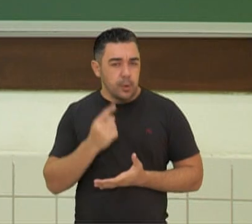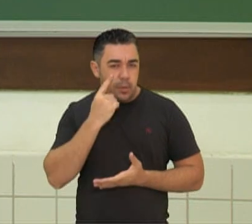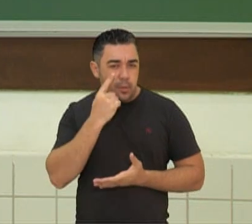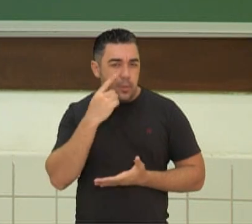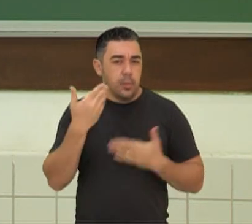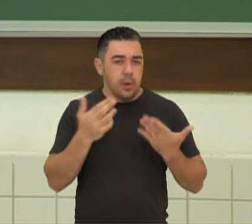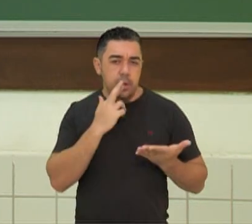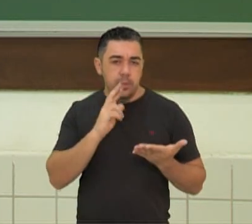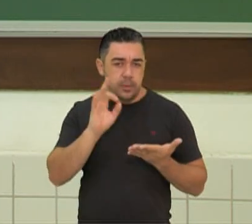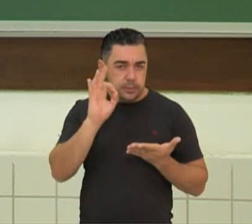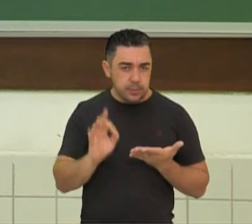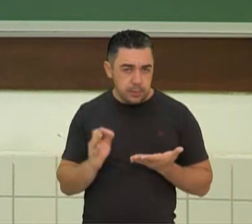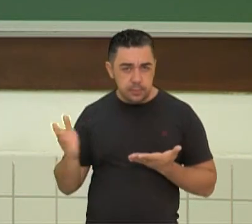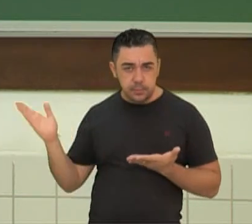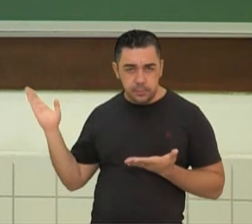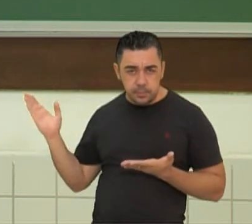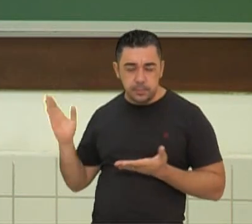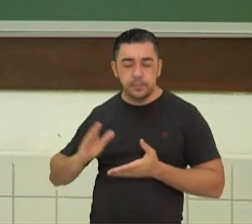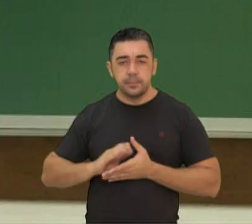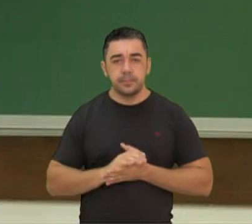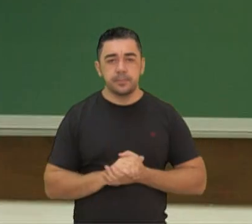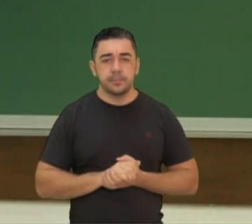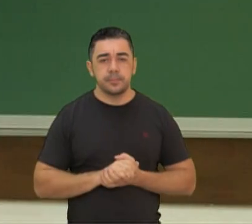qual foi a resposta da nossa atividade?